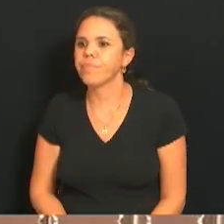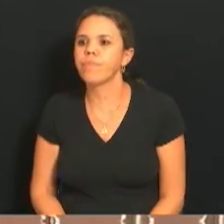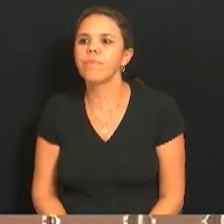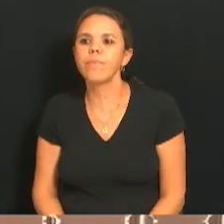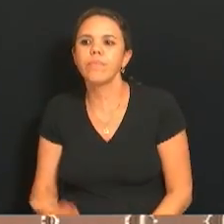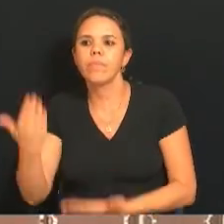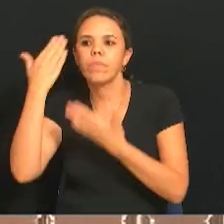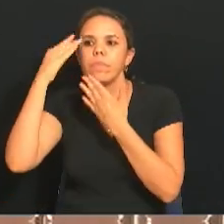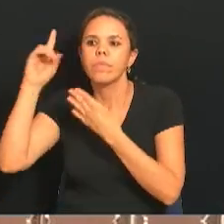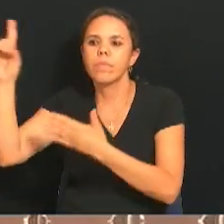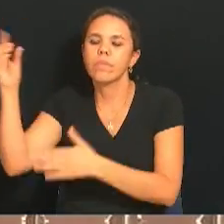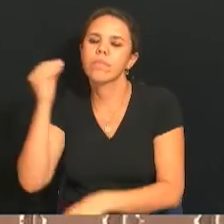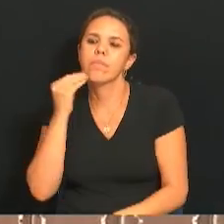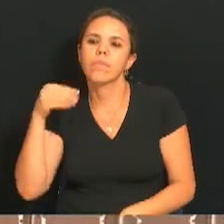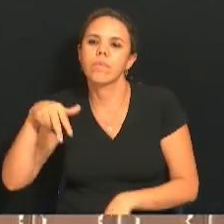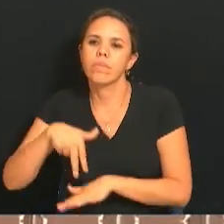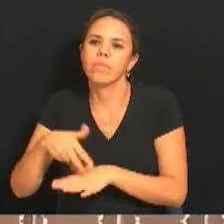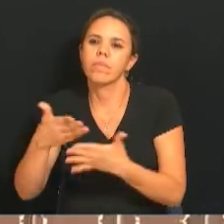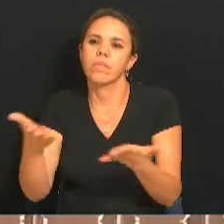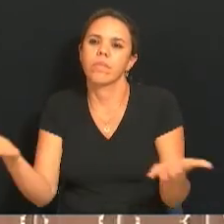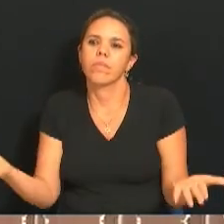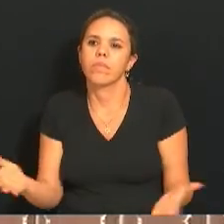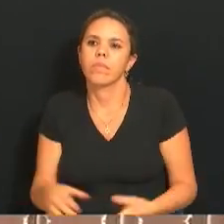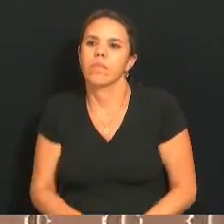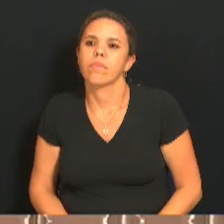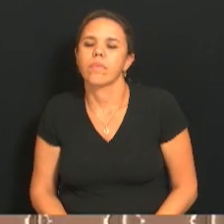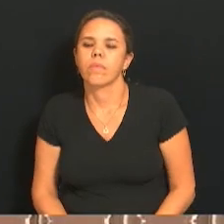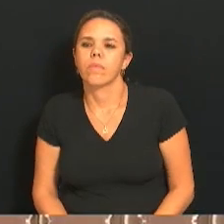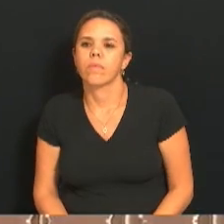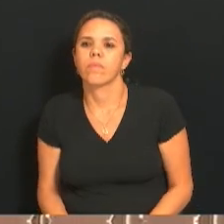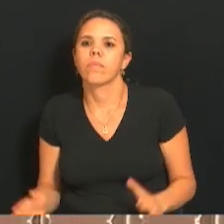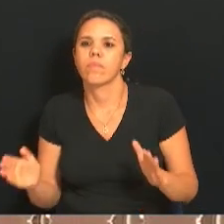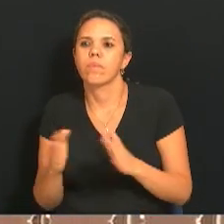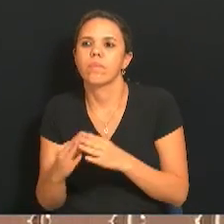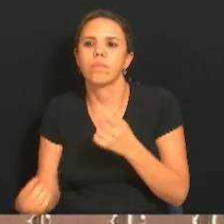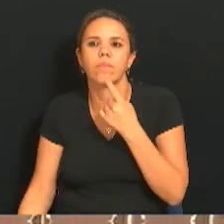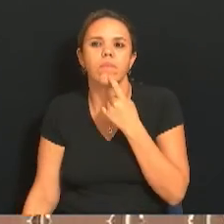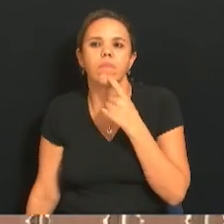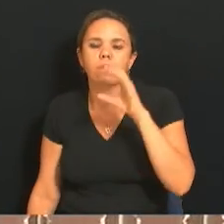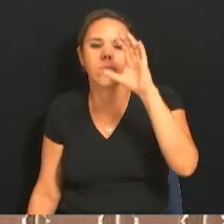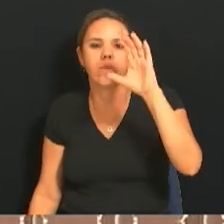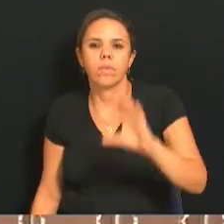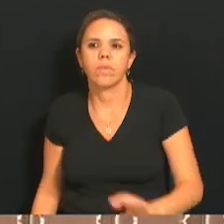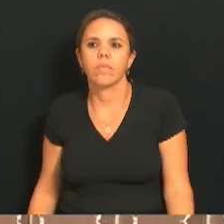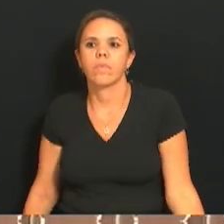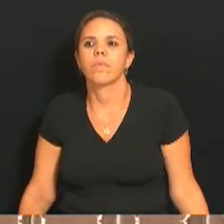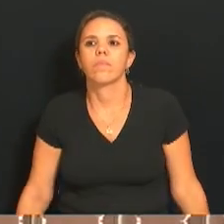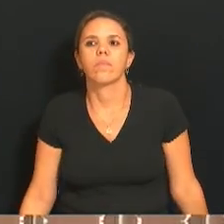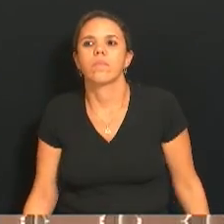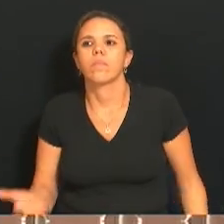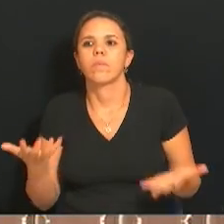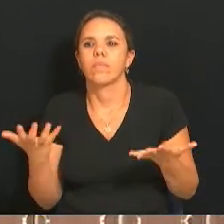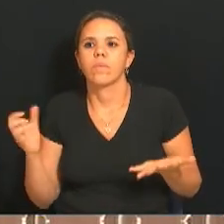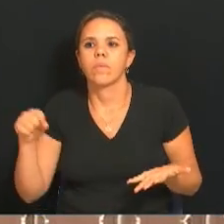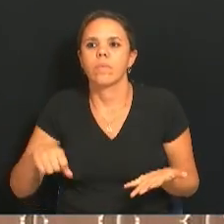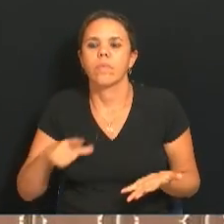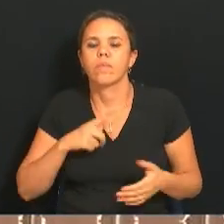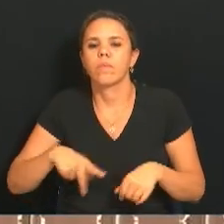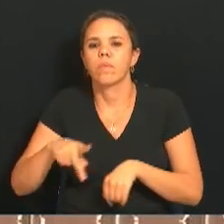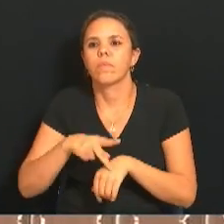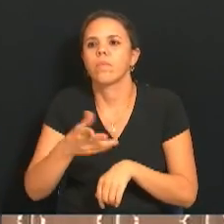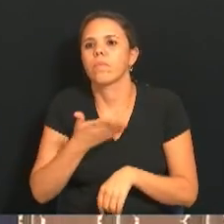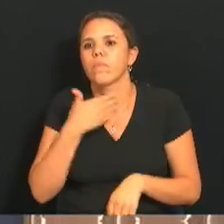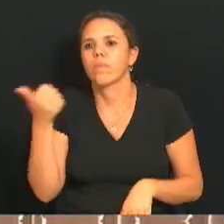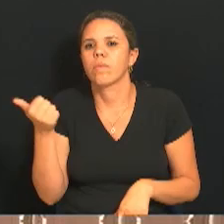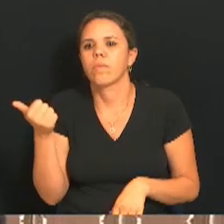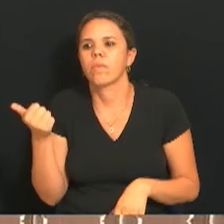pela oportunidade de estar aqui com você, você morador de Campinas, você cidadão, você que quer, sim, ter um país melhor, uma cidade